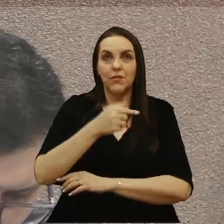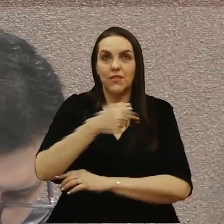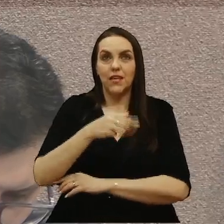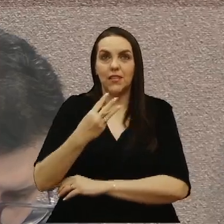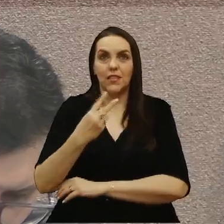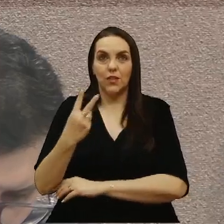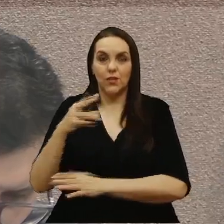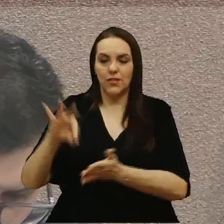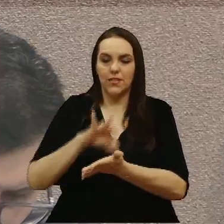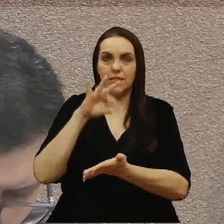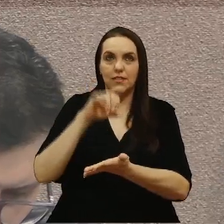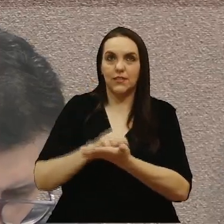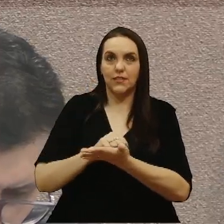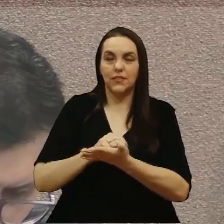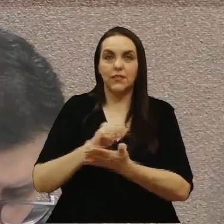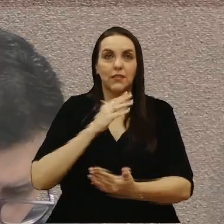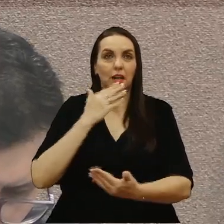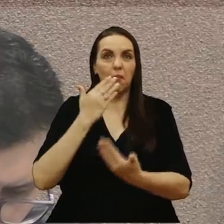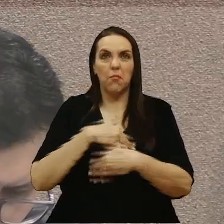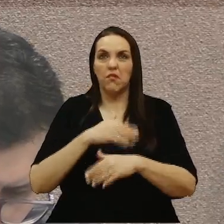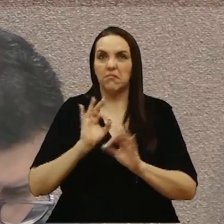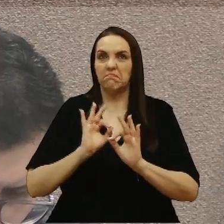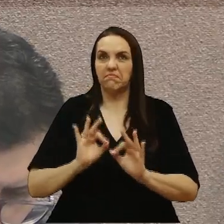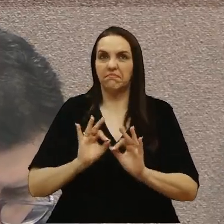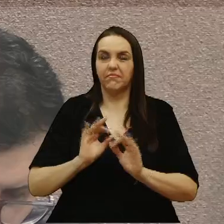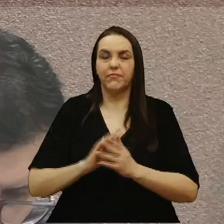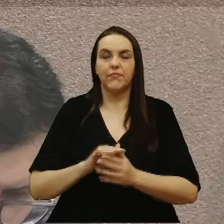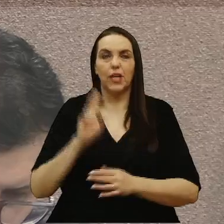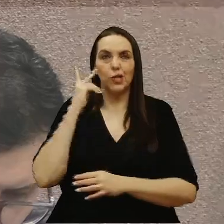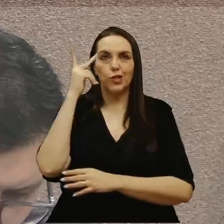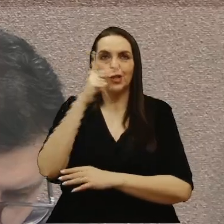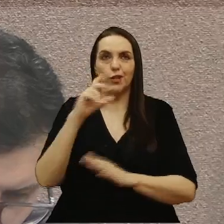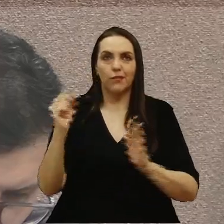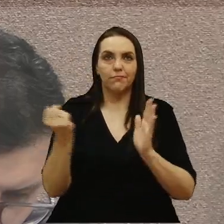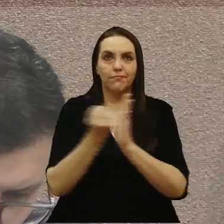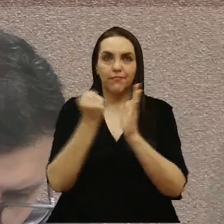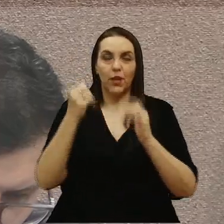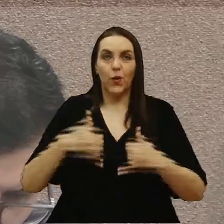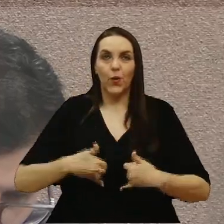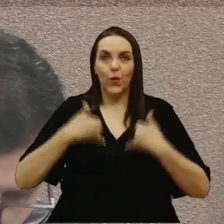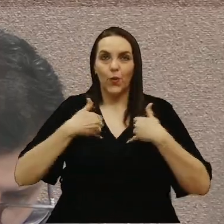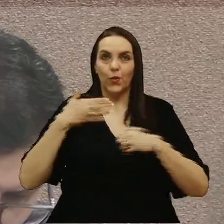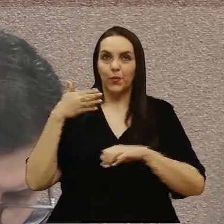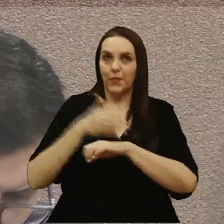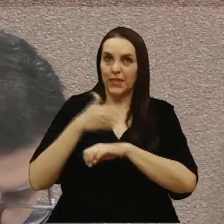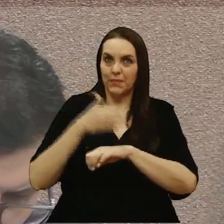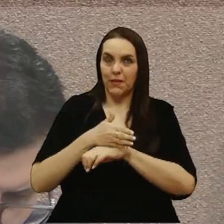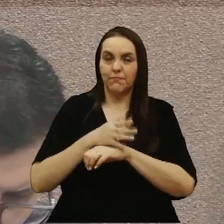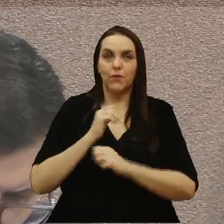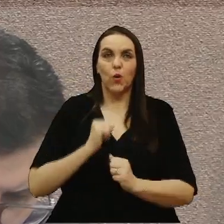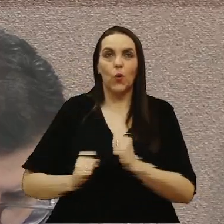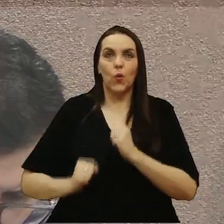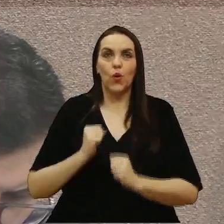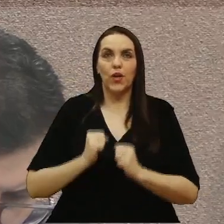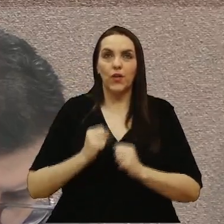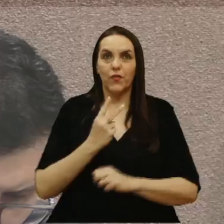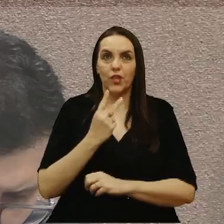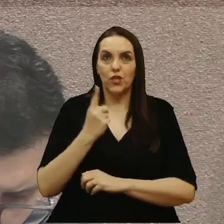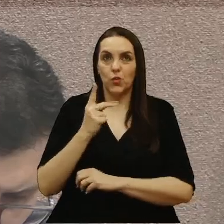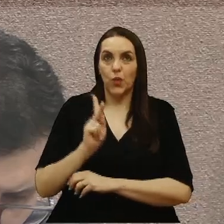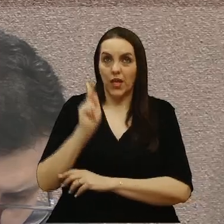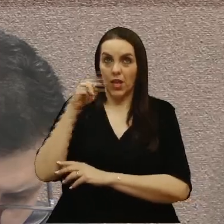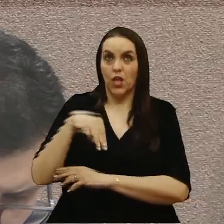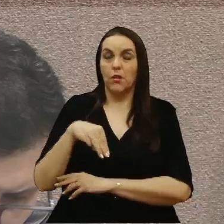3.732 inscritos. Essa prova fez história. Eu tive o orgulho de poder participar, corri os 21 quilômetros, uma prova